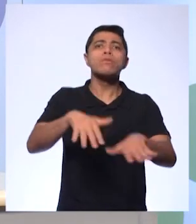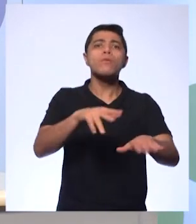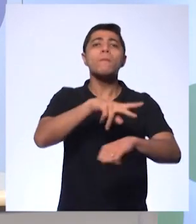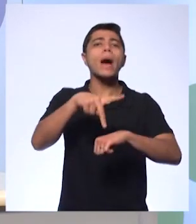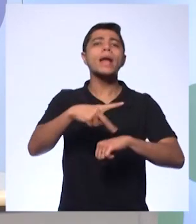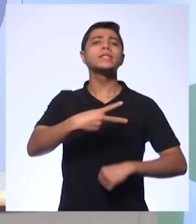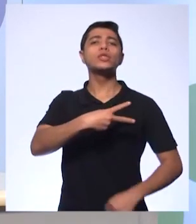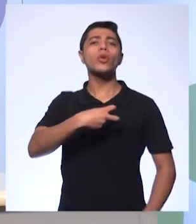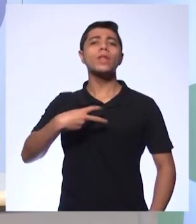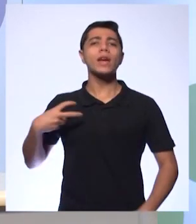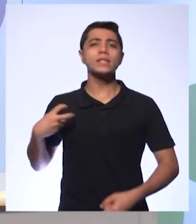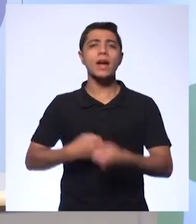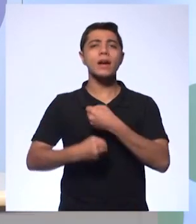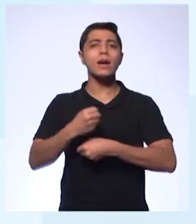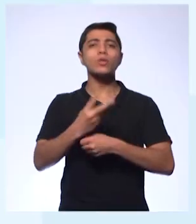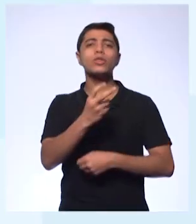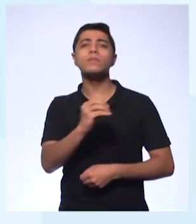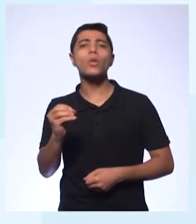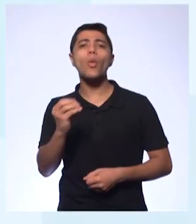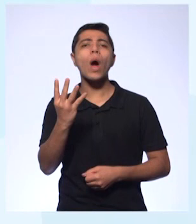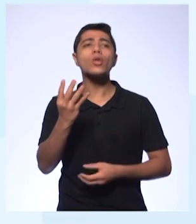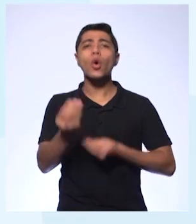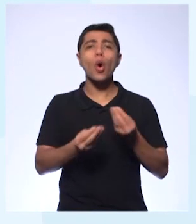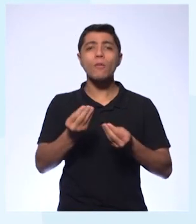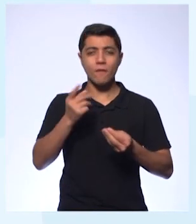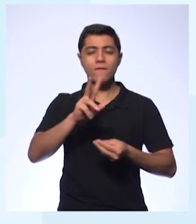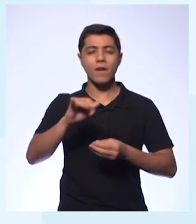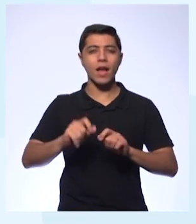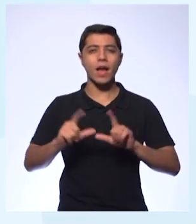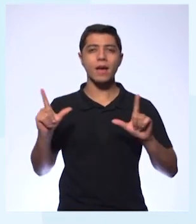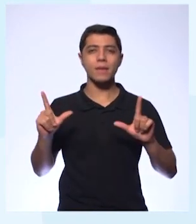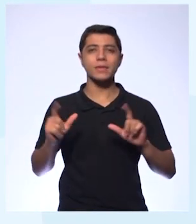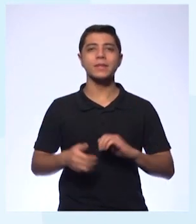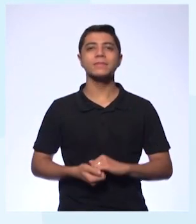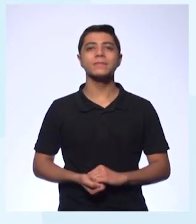Indonésia em 2004. Então, vai aparecer a animação para vocês na tela aí.